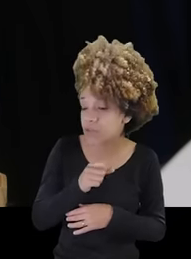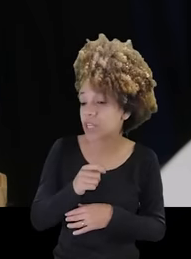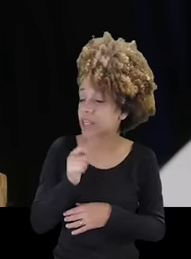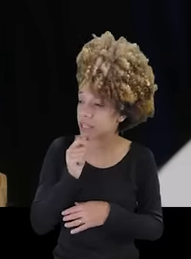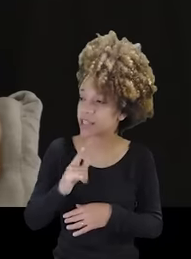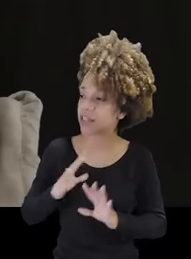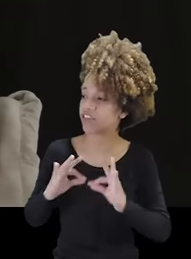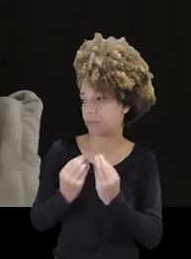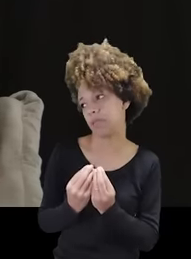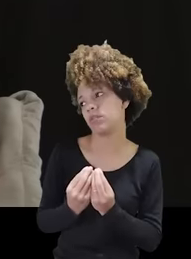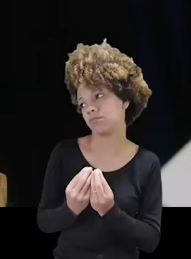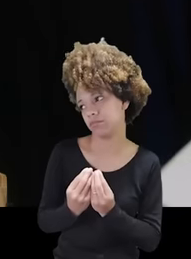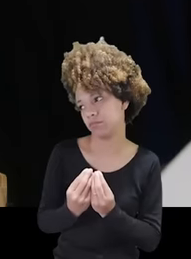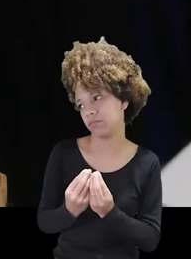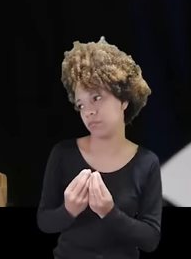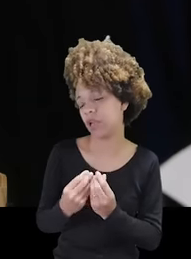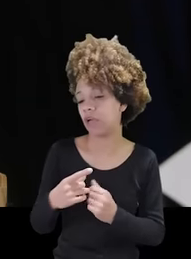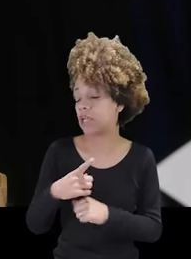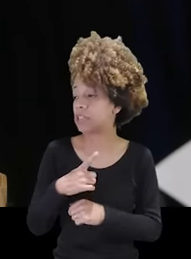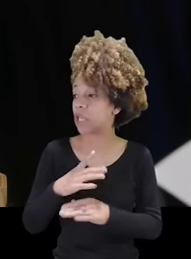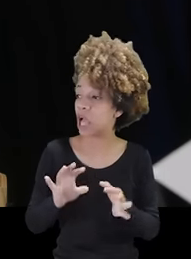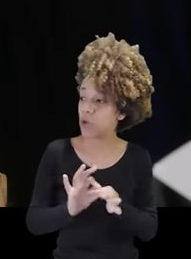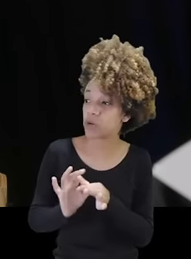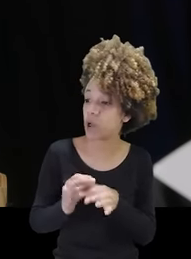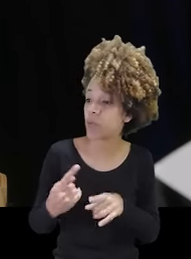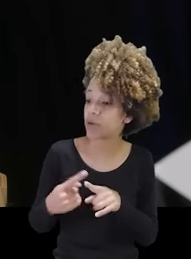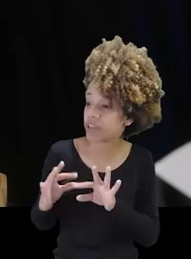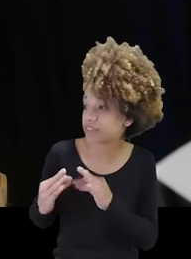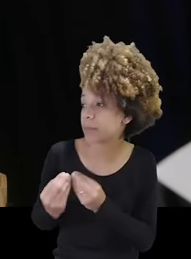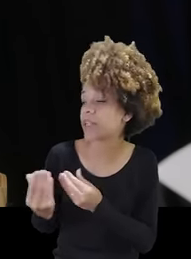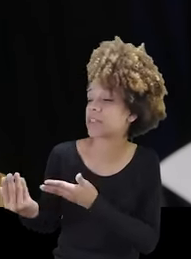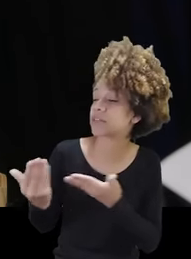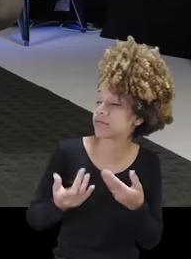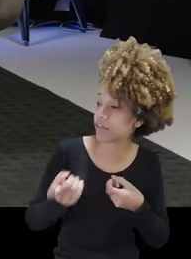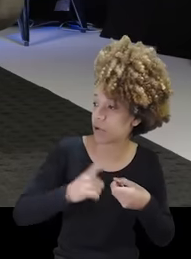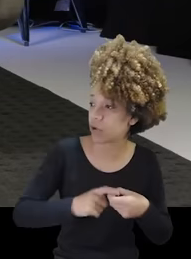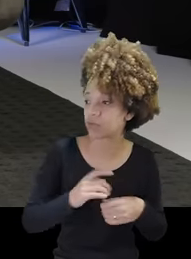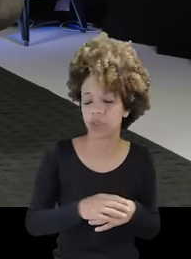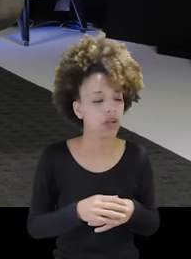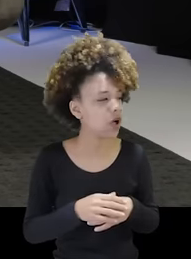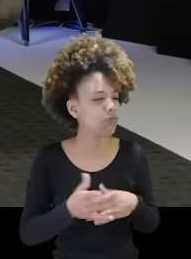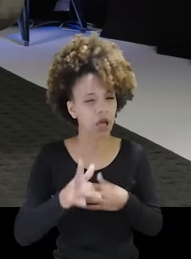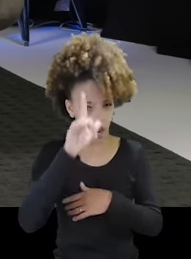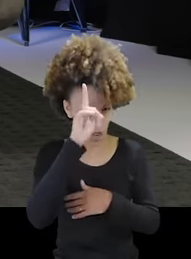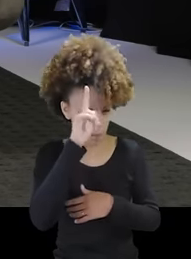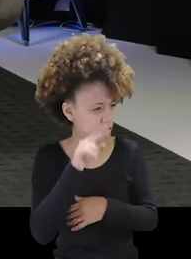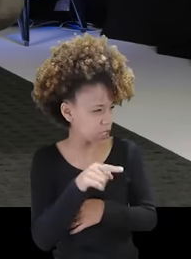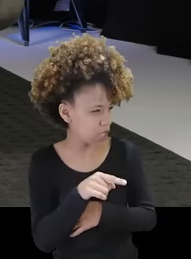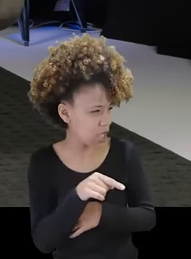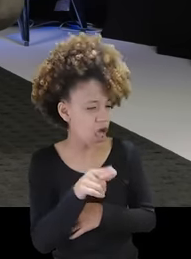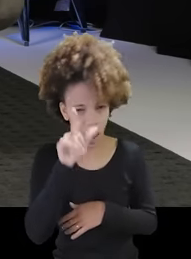tem família lá então é isso então aí tem gente que quer União porque quer que os familiares venham como tinha na Alemanha ocidental